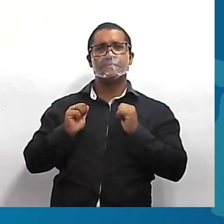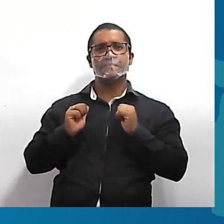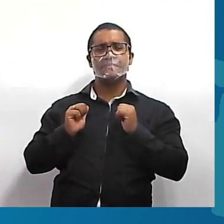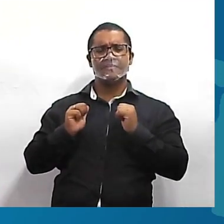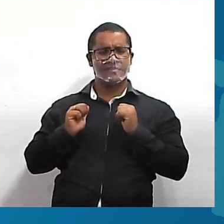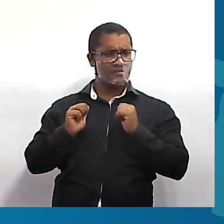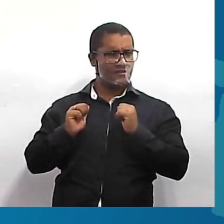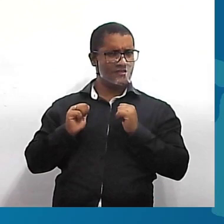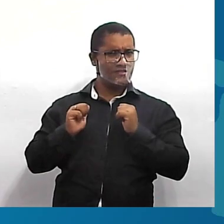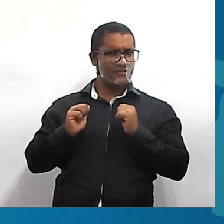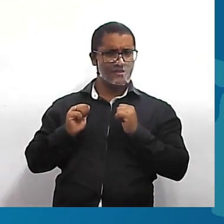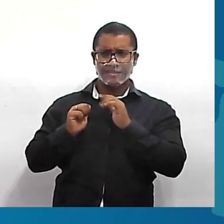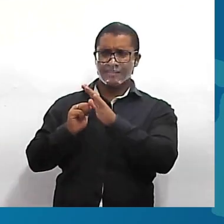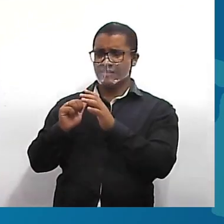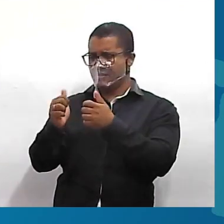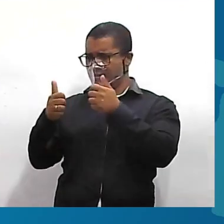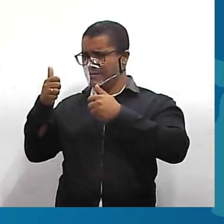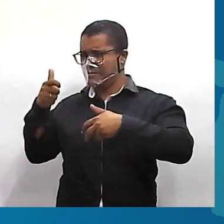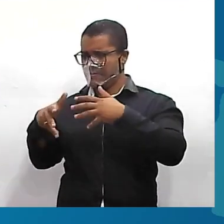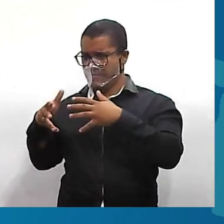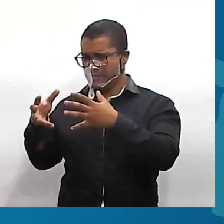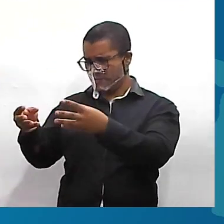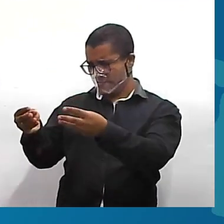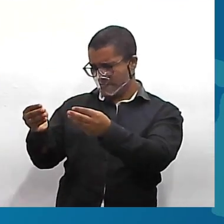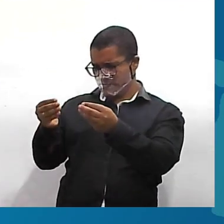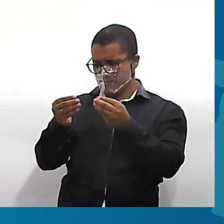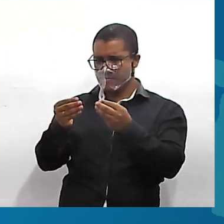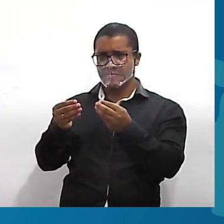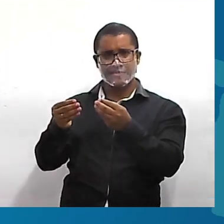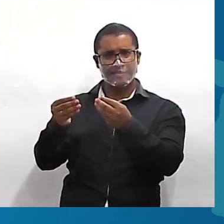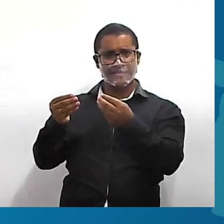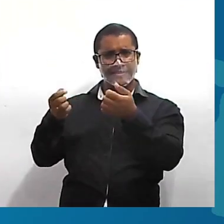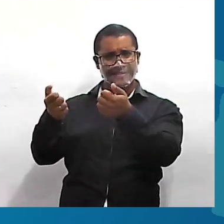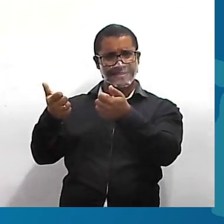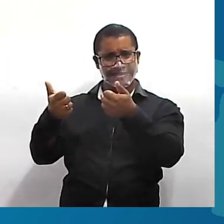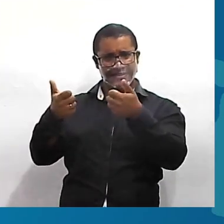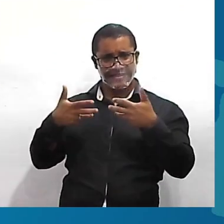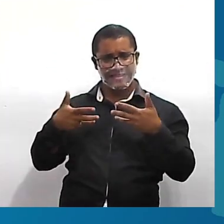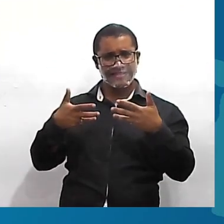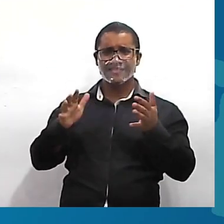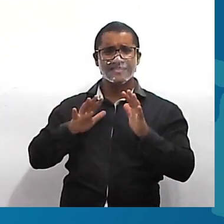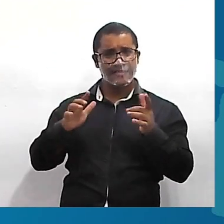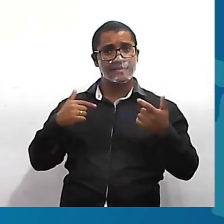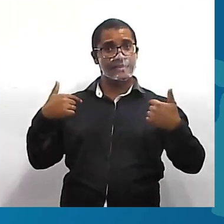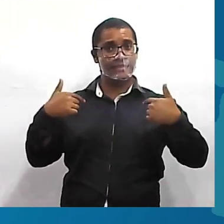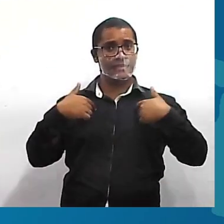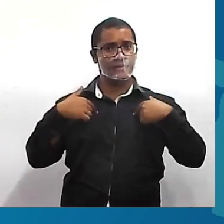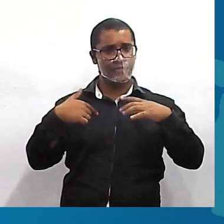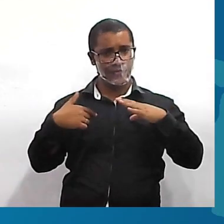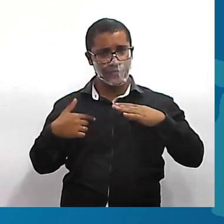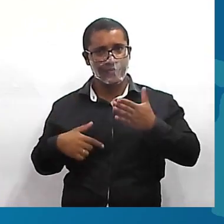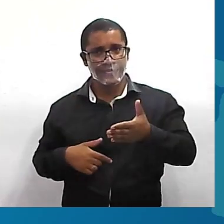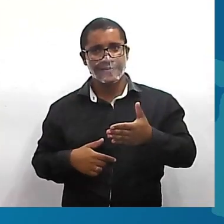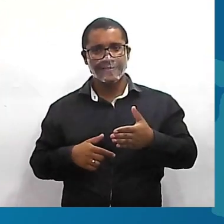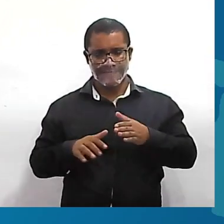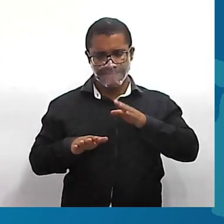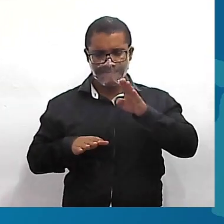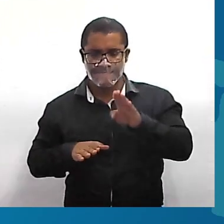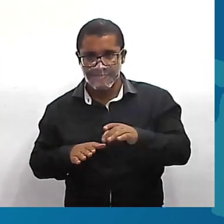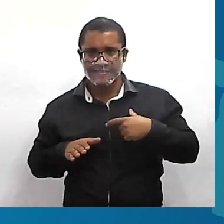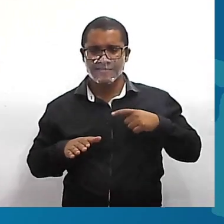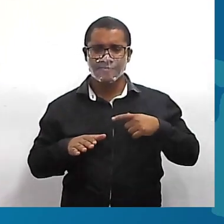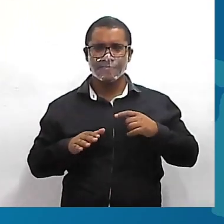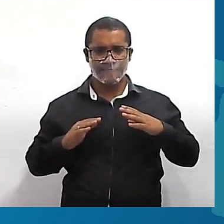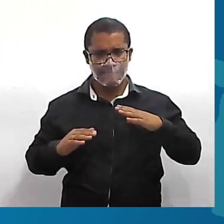que alguém mastigue e me traga essa informação. Eu preciso, de fato, dar esse passo inicial, né? Eu preciso